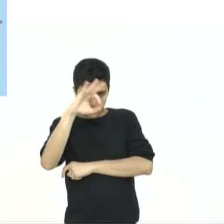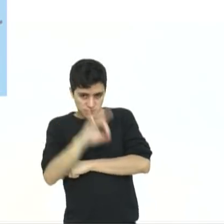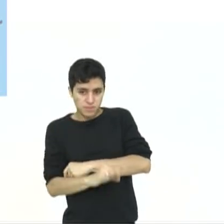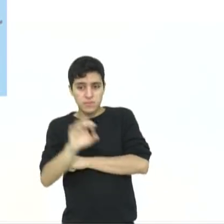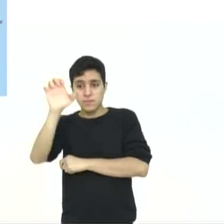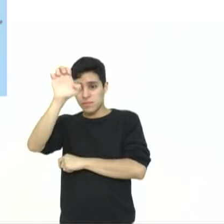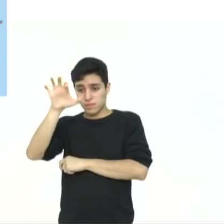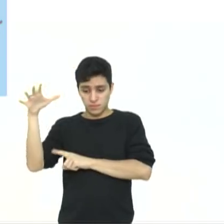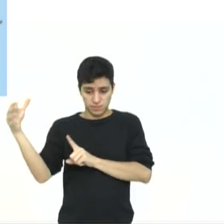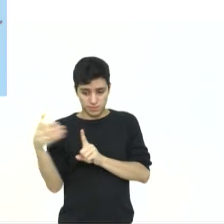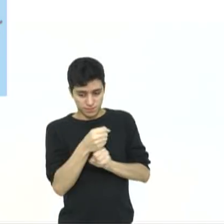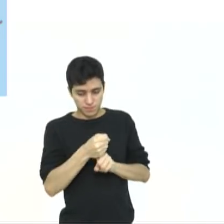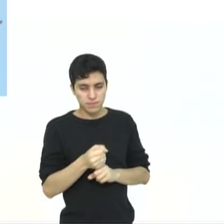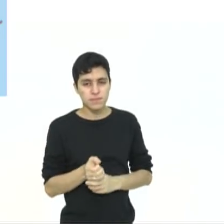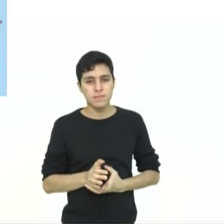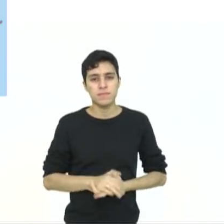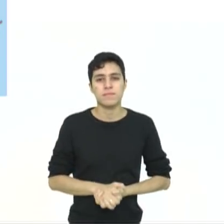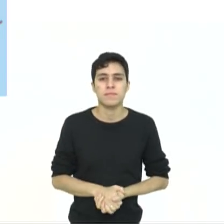potências europeias.